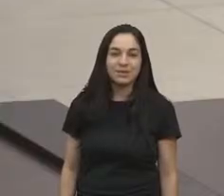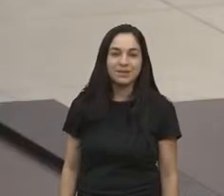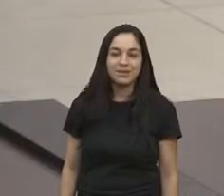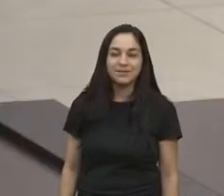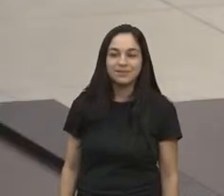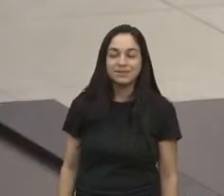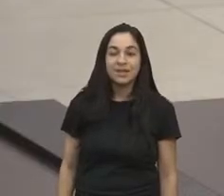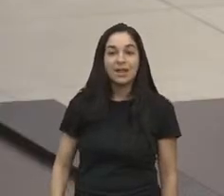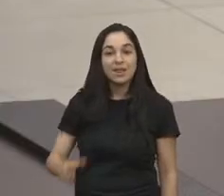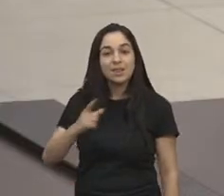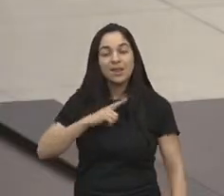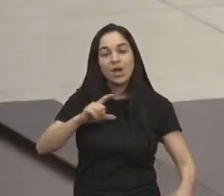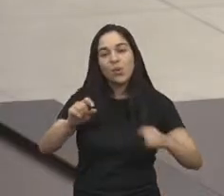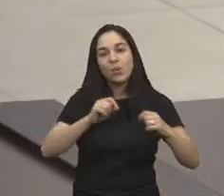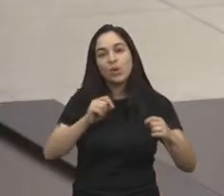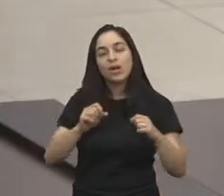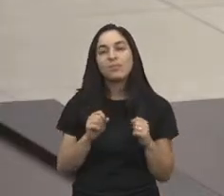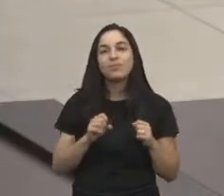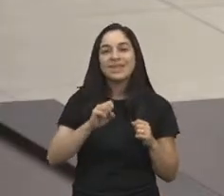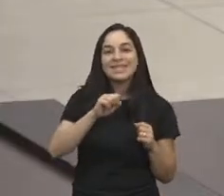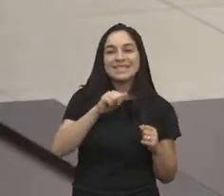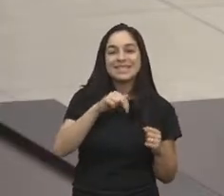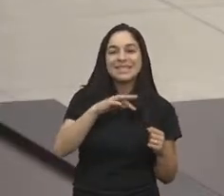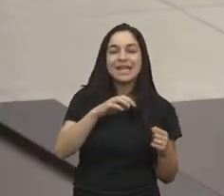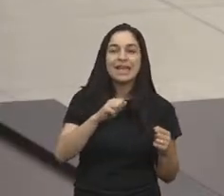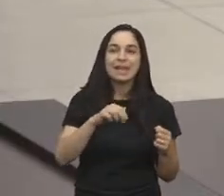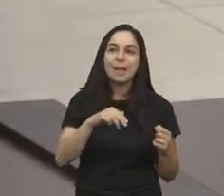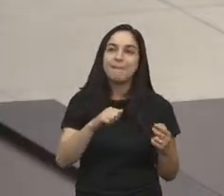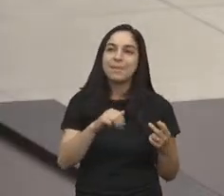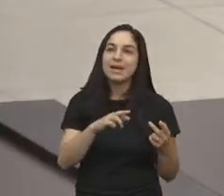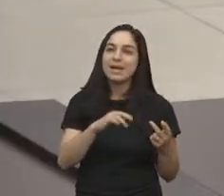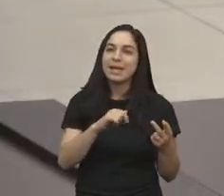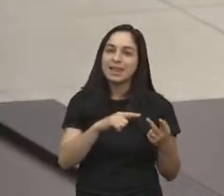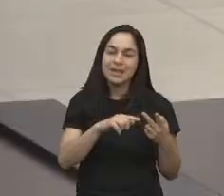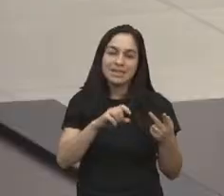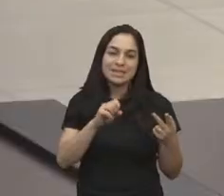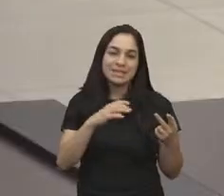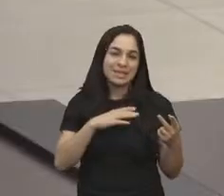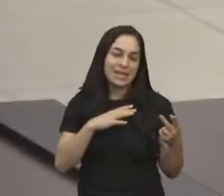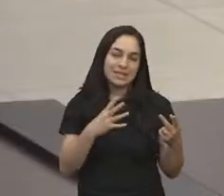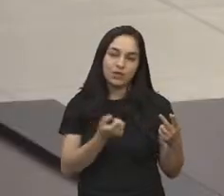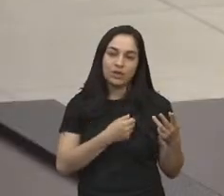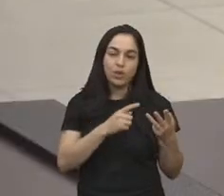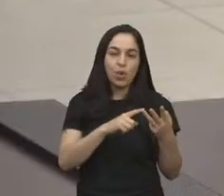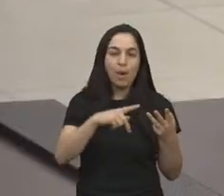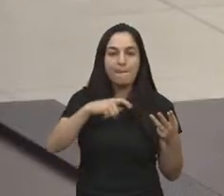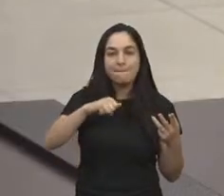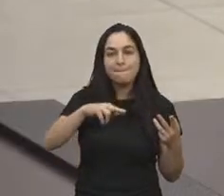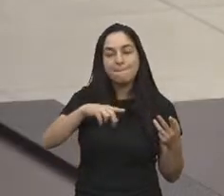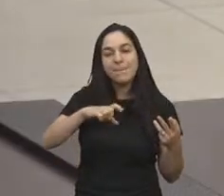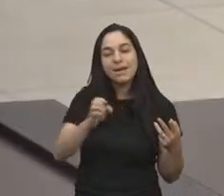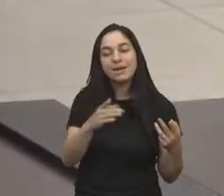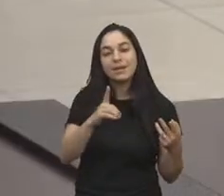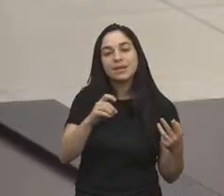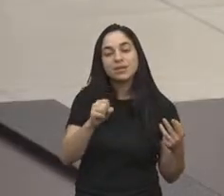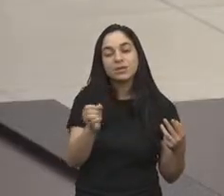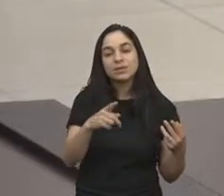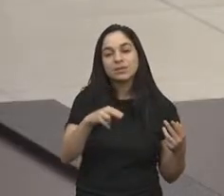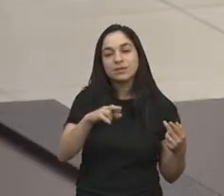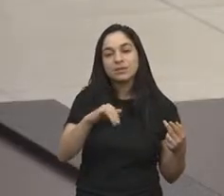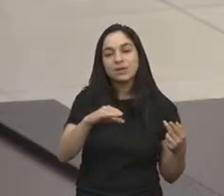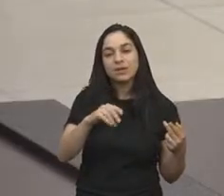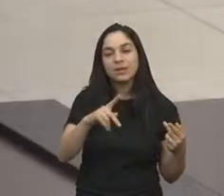Jordão, que é um cruzamento entre Santa Marina, Cidade do Salvador e Parque dos Príncipes, é triste. O morador ele colocou a